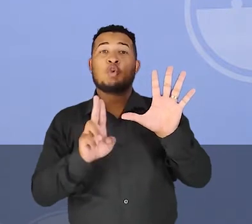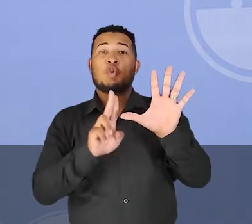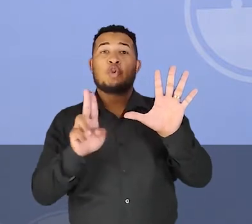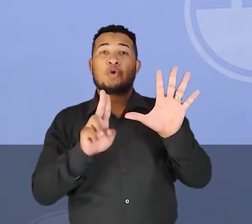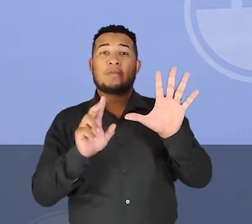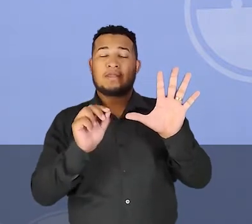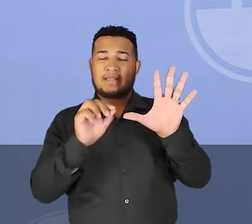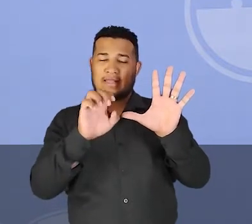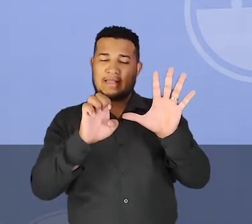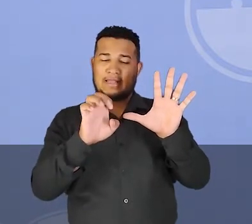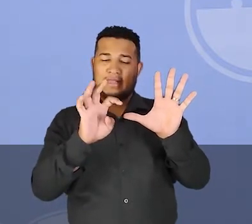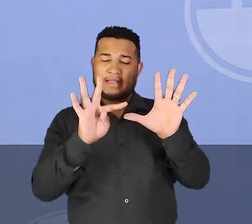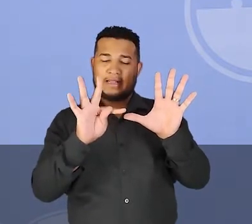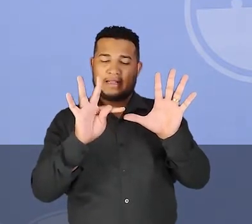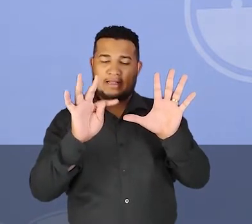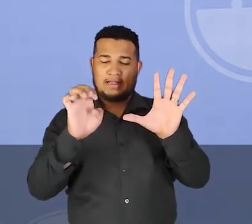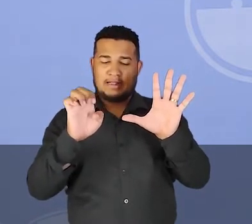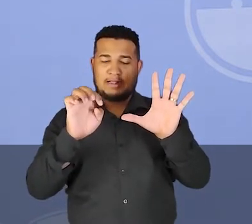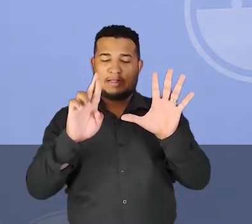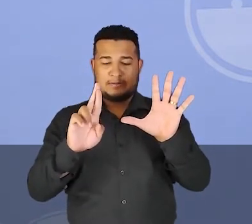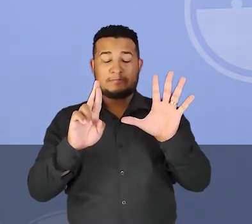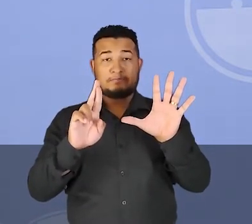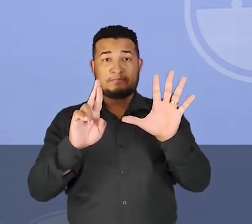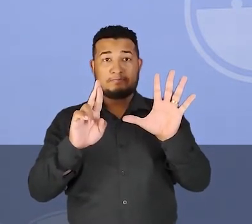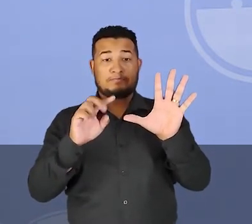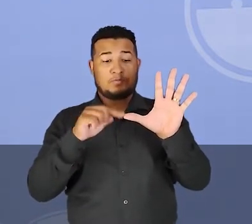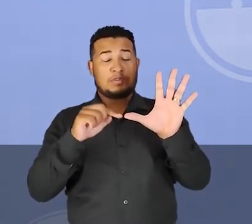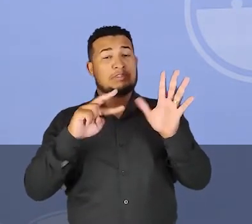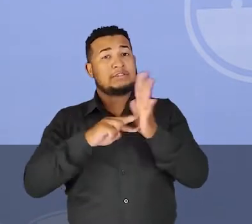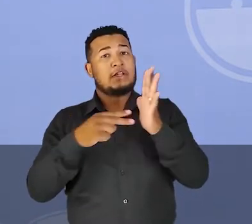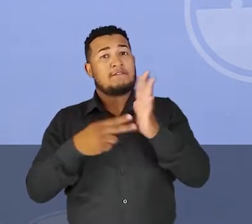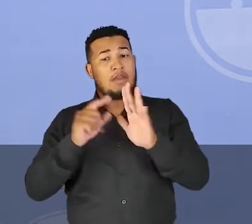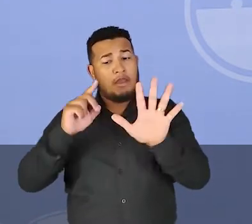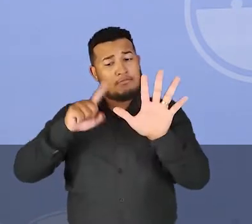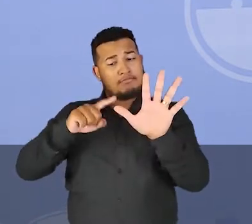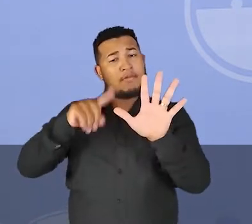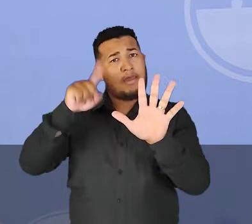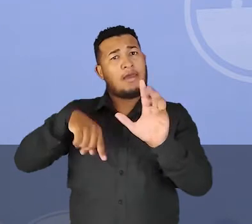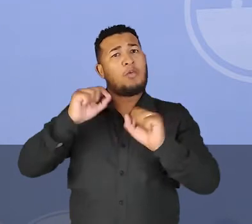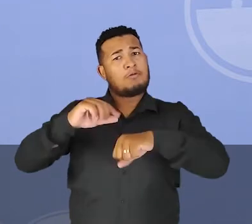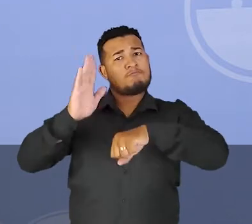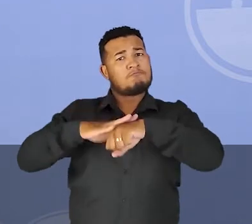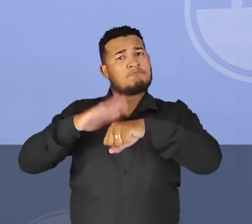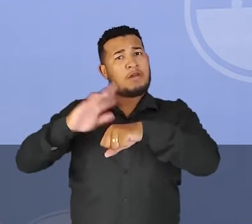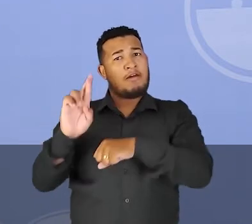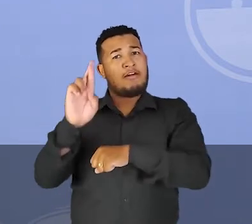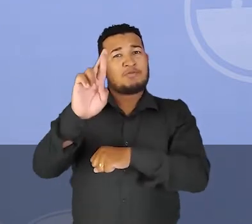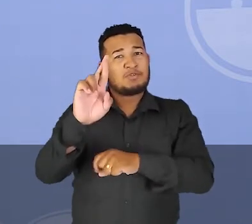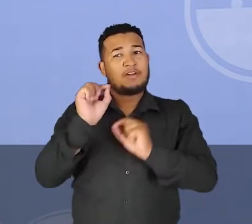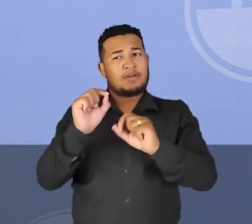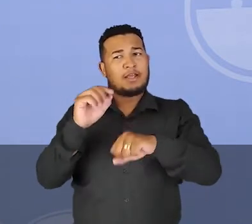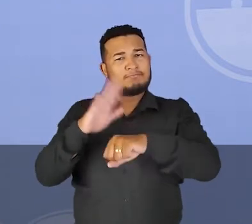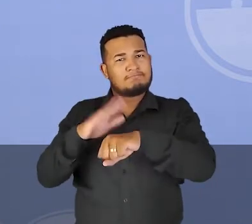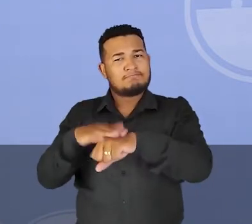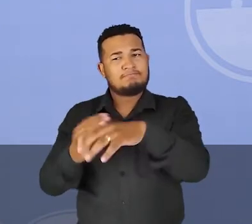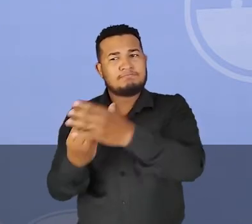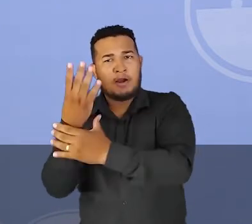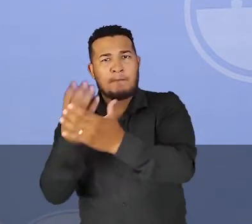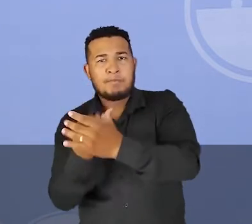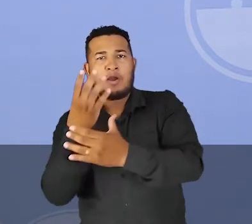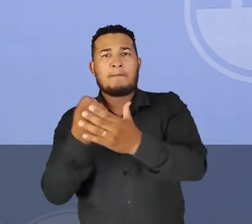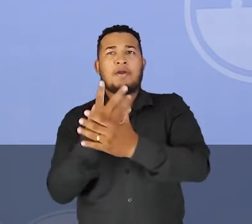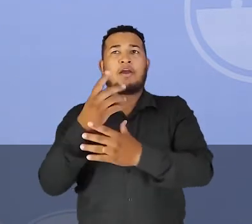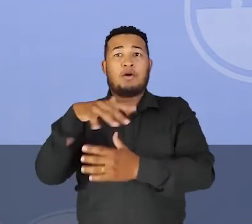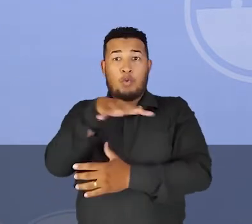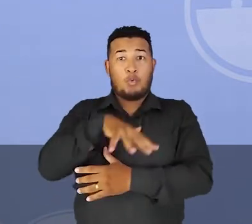elemento éter. Esse éter seria ele o encarregado de construir, de gerar